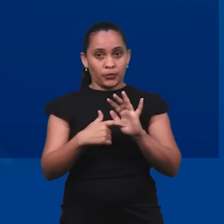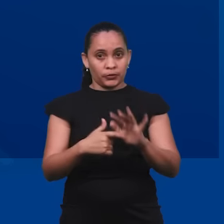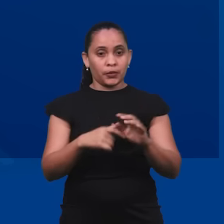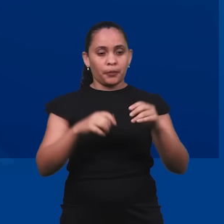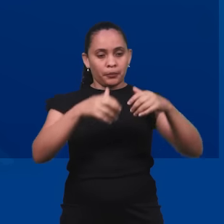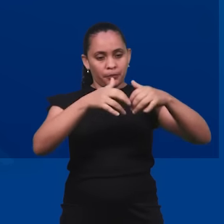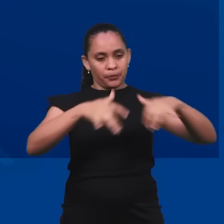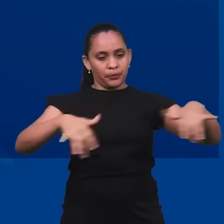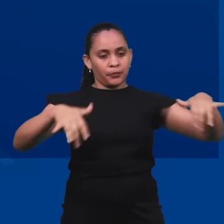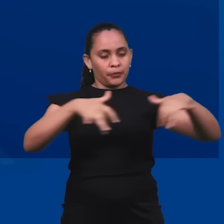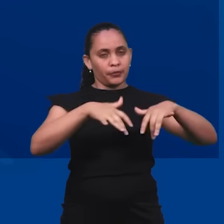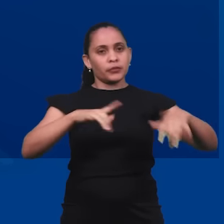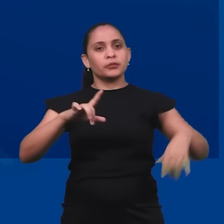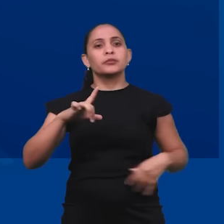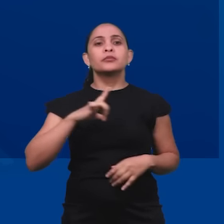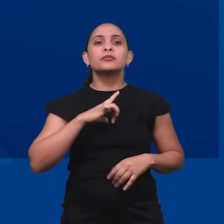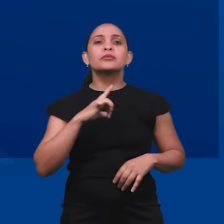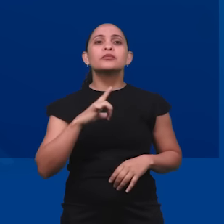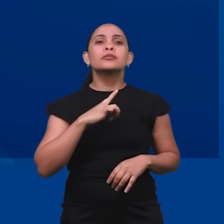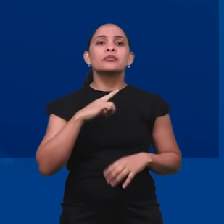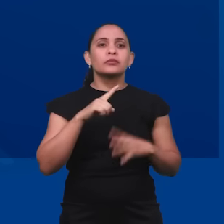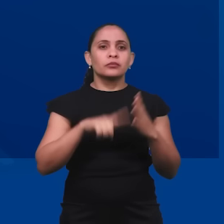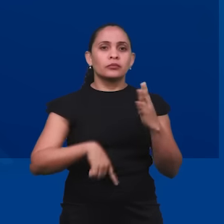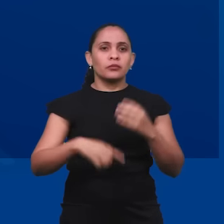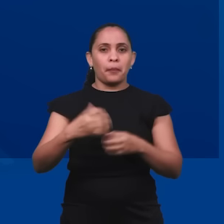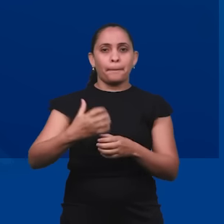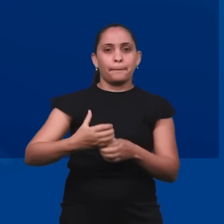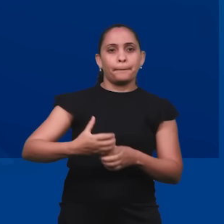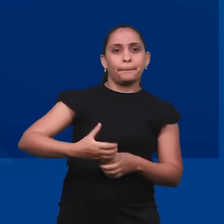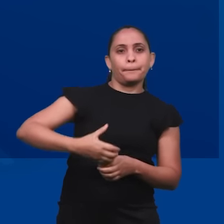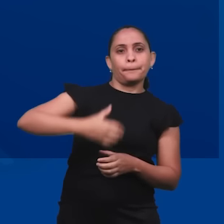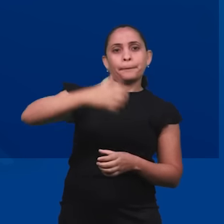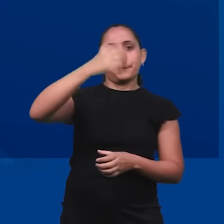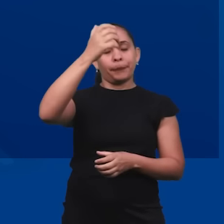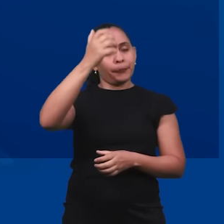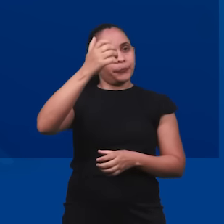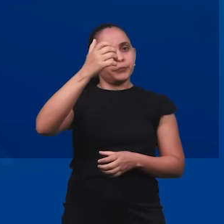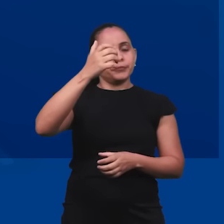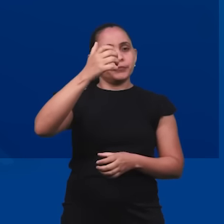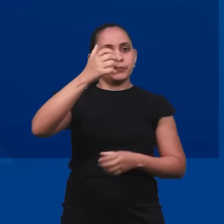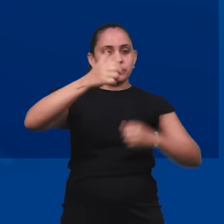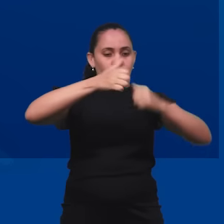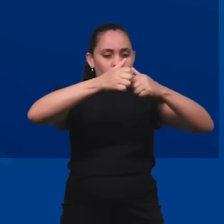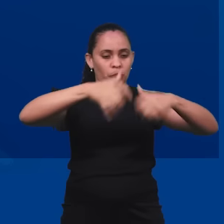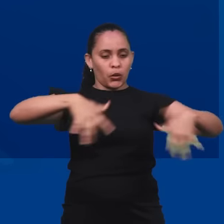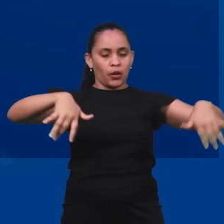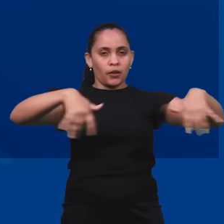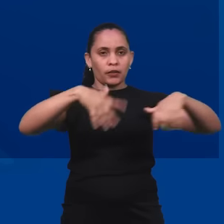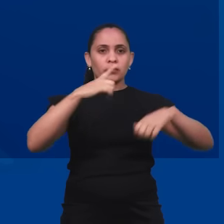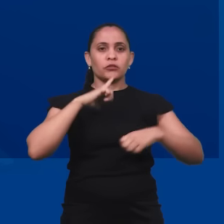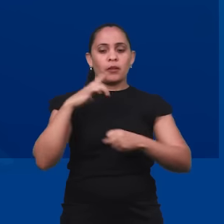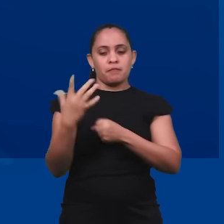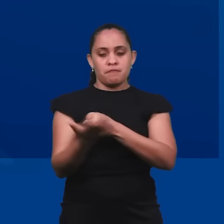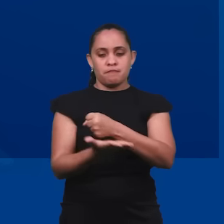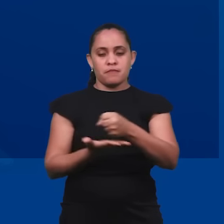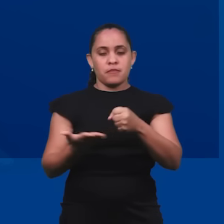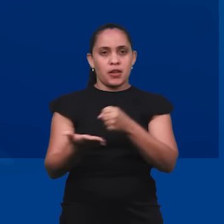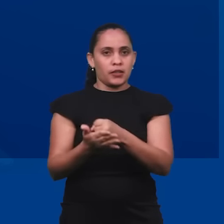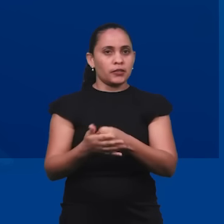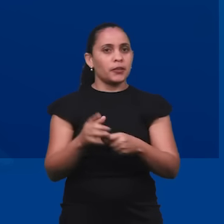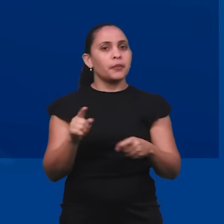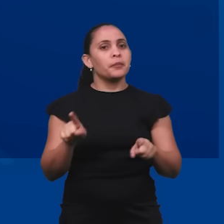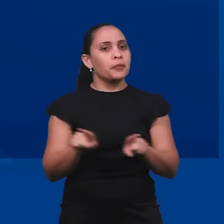era sustentada por 4 colunas apoiadas por 4 bases. Isso porque